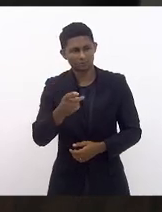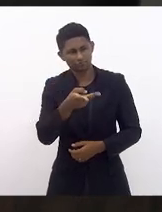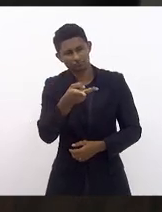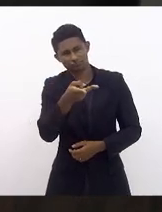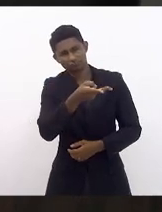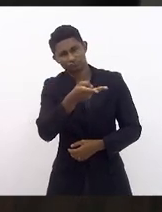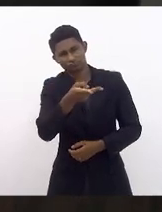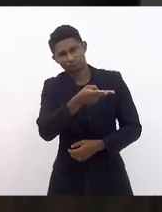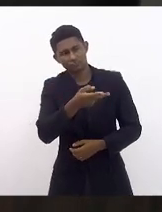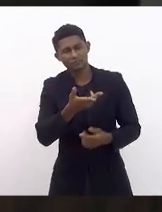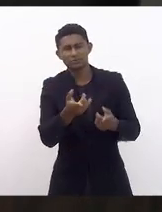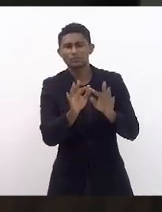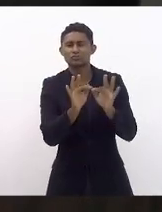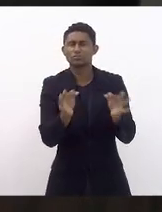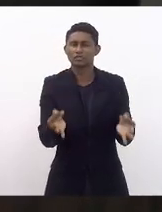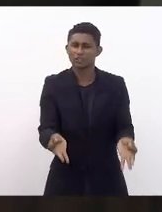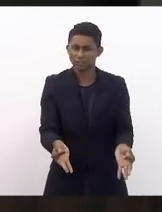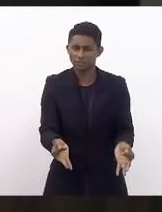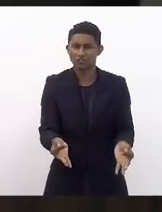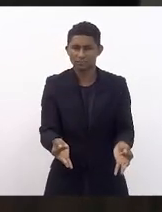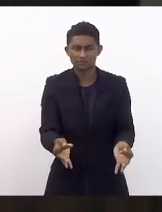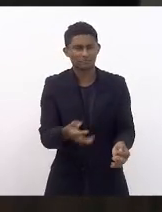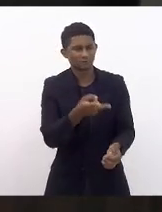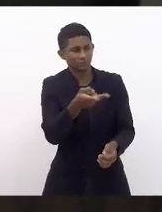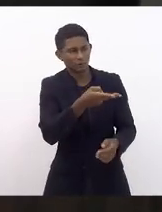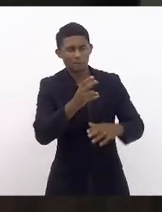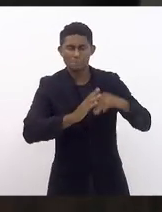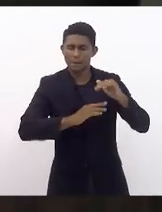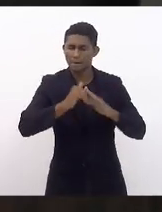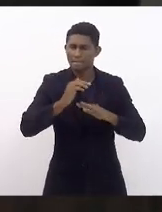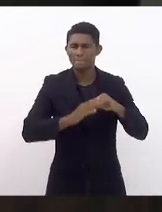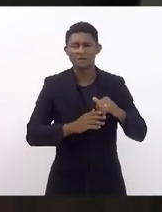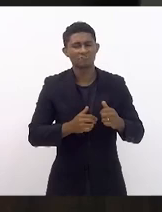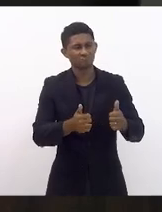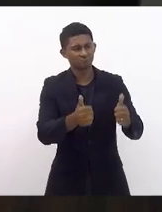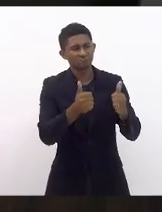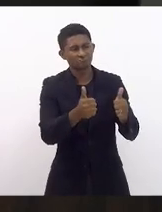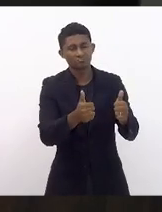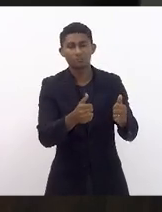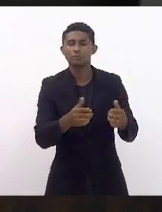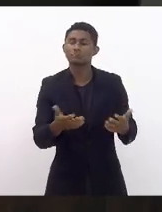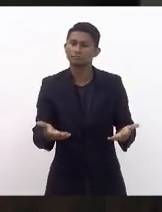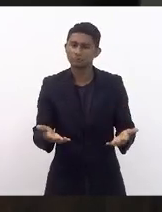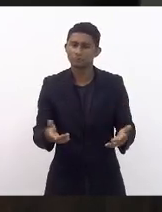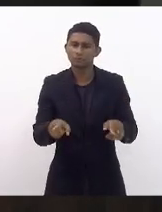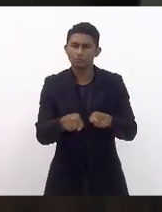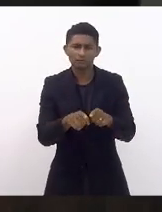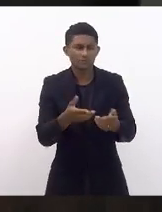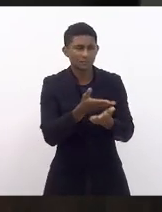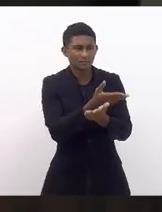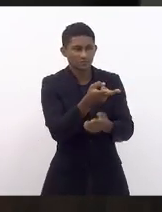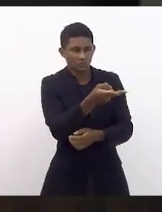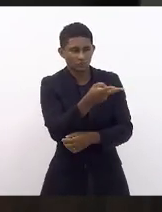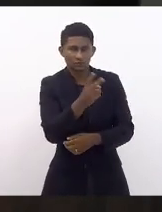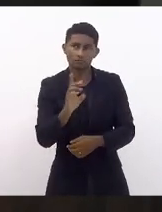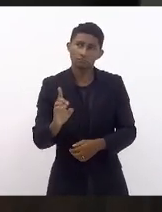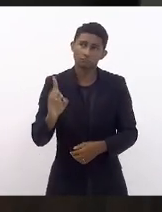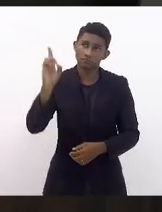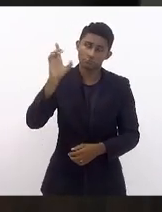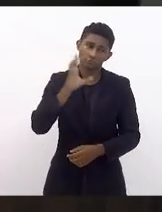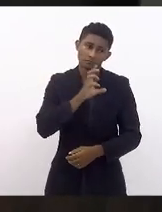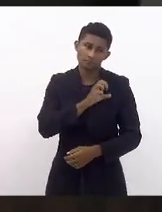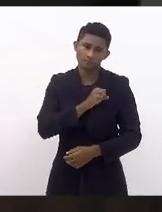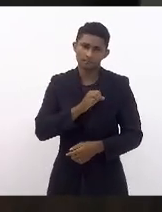tia, uma simplicidade incrível, talentosos, e pessoas que realmente amam a Deus, sempre amaram a